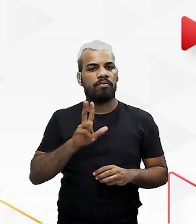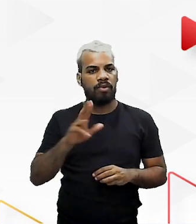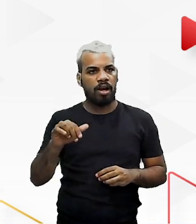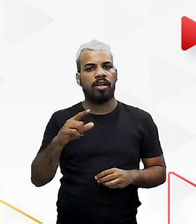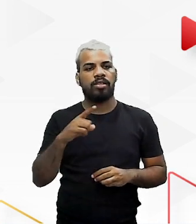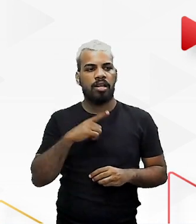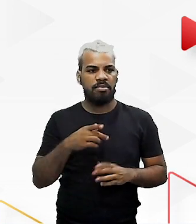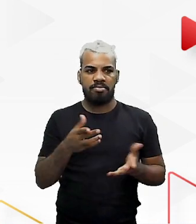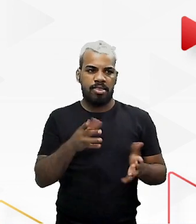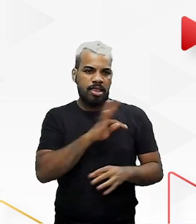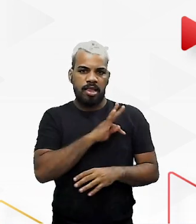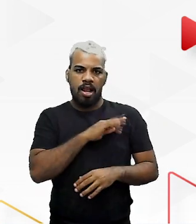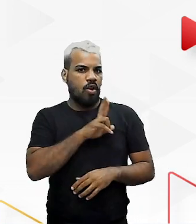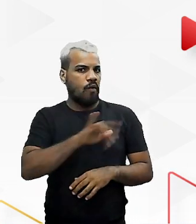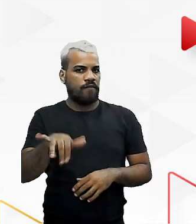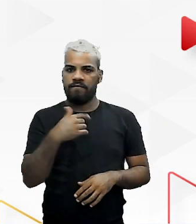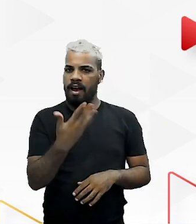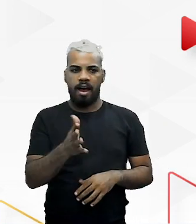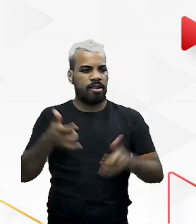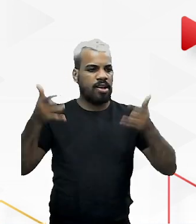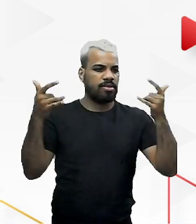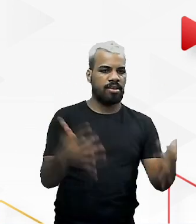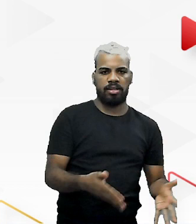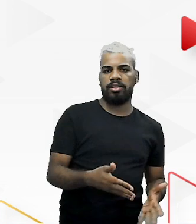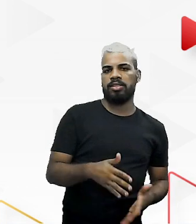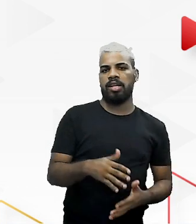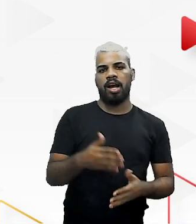mais treinador, né? Então,